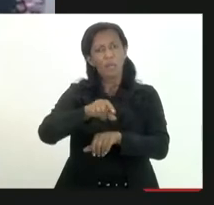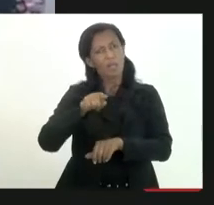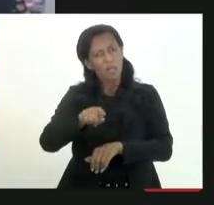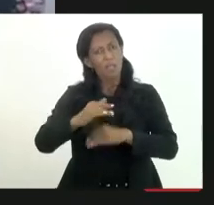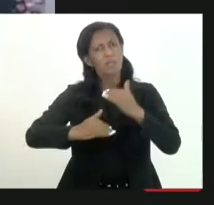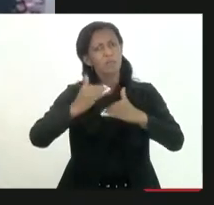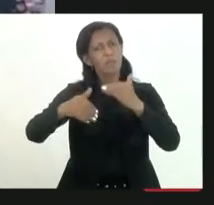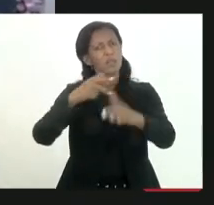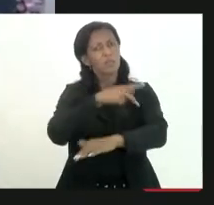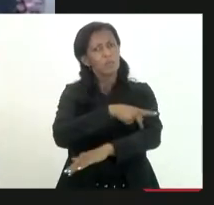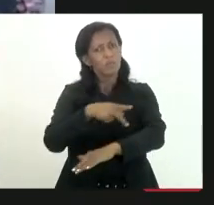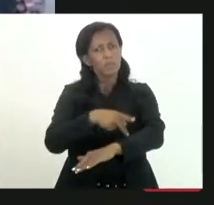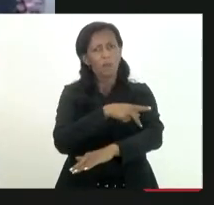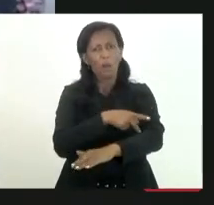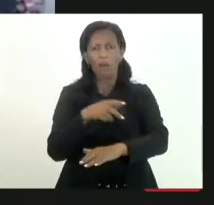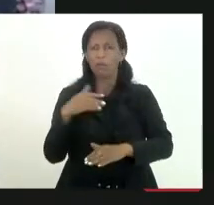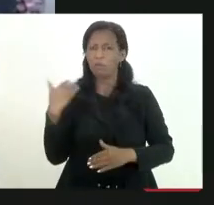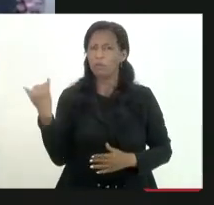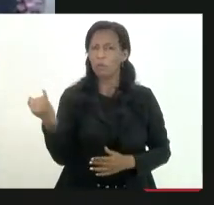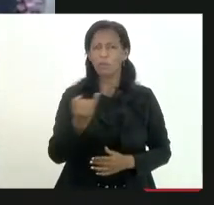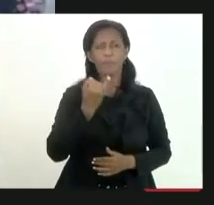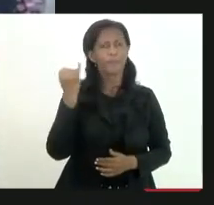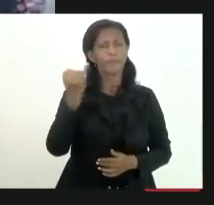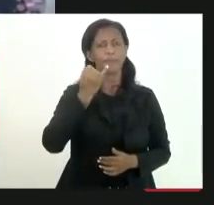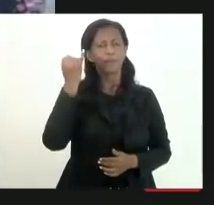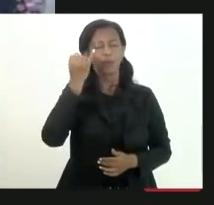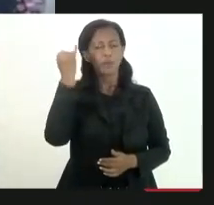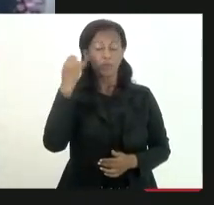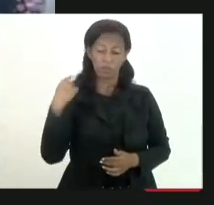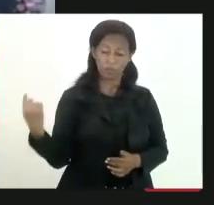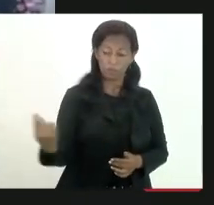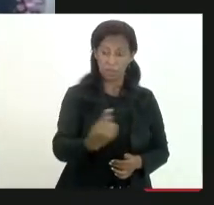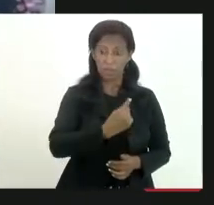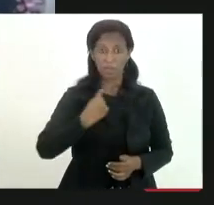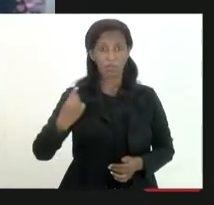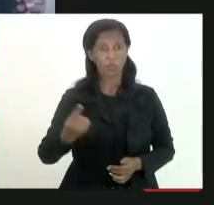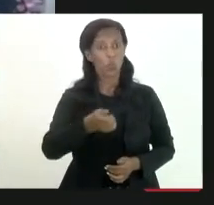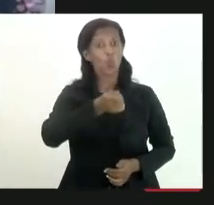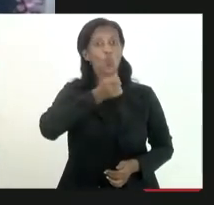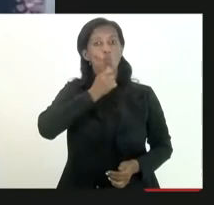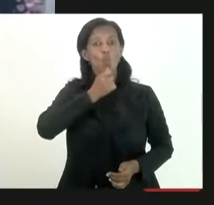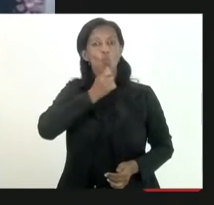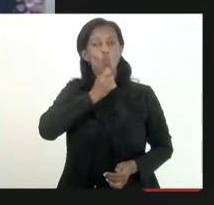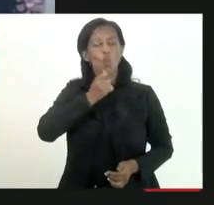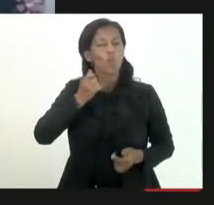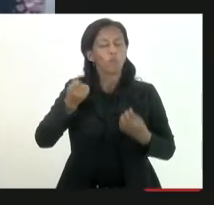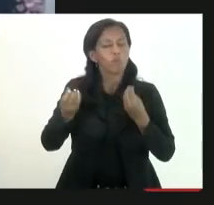processo pedagógico tão fundamental e importante para que a gente não venha talhar